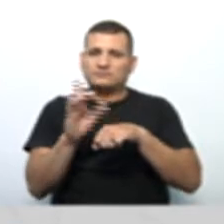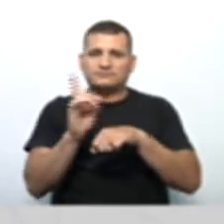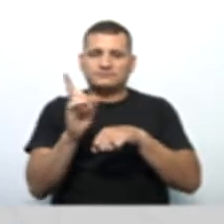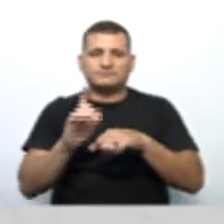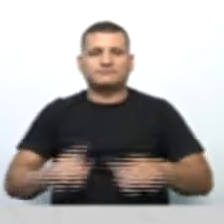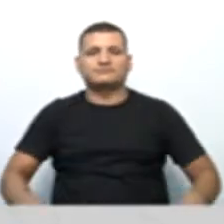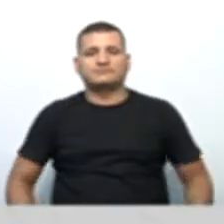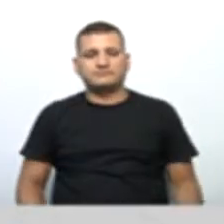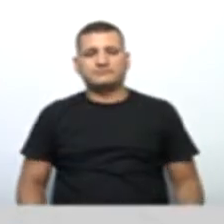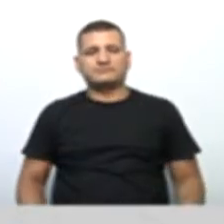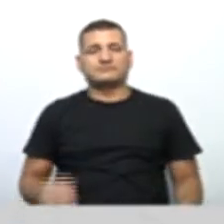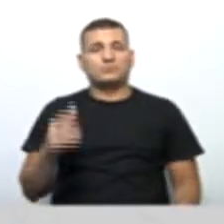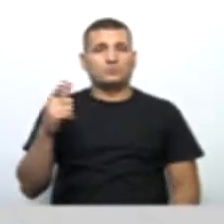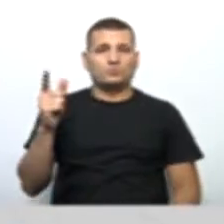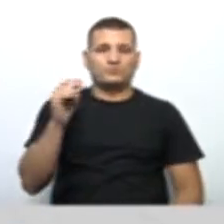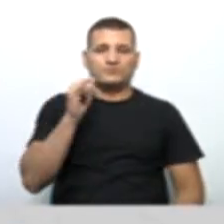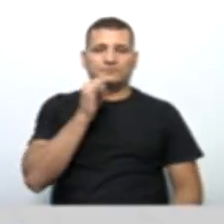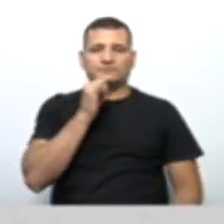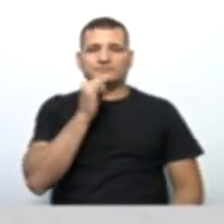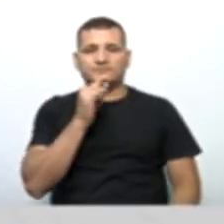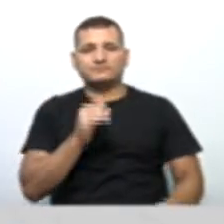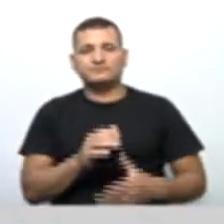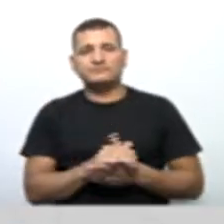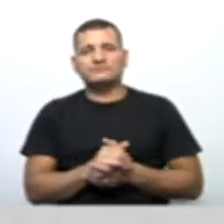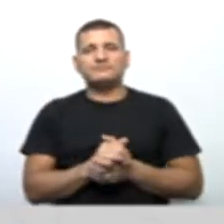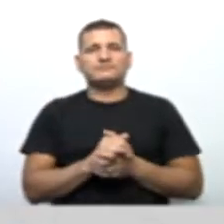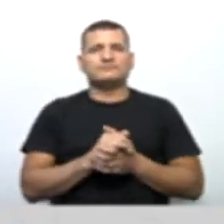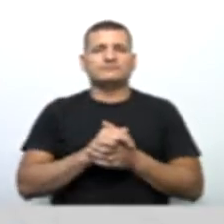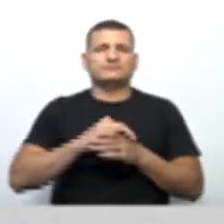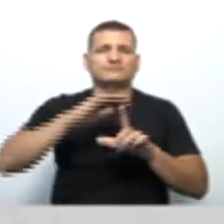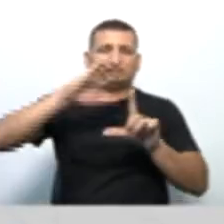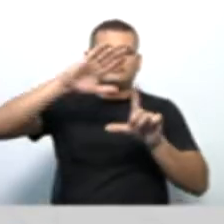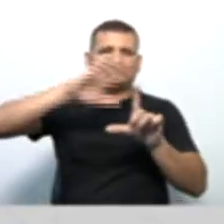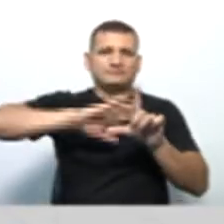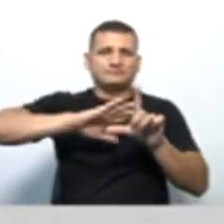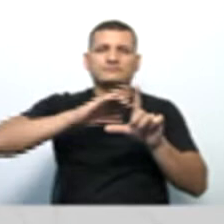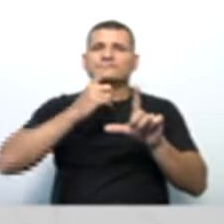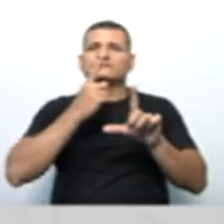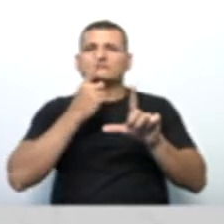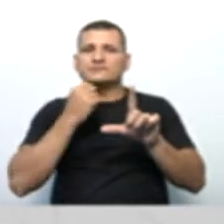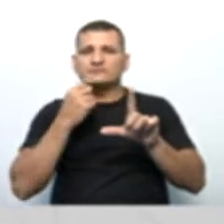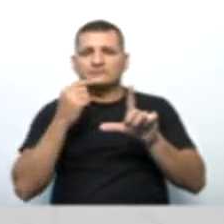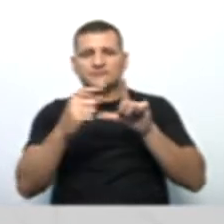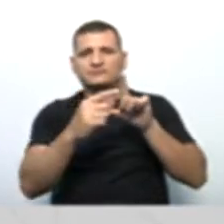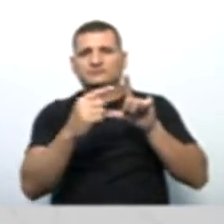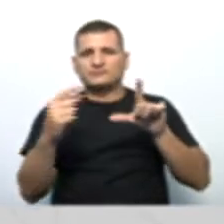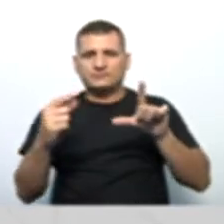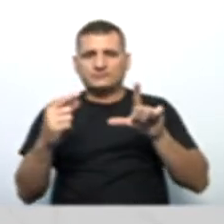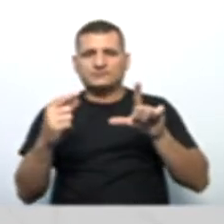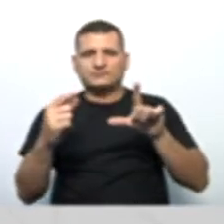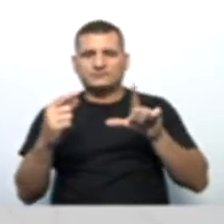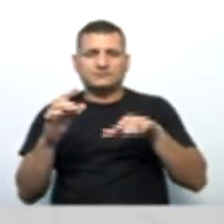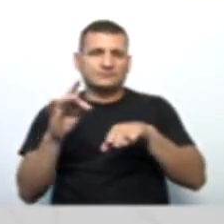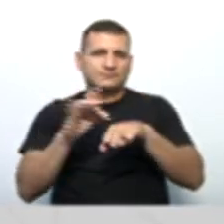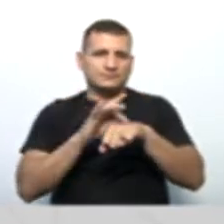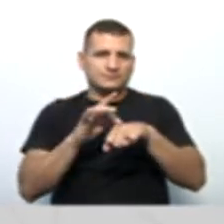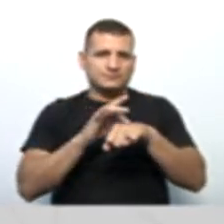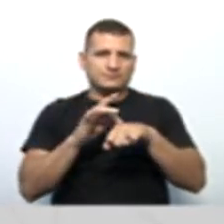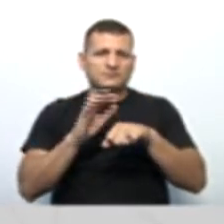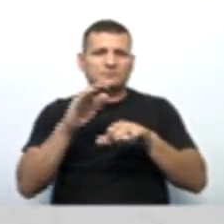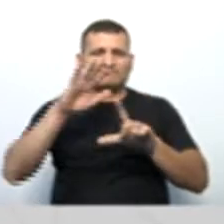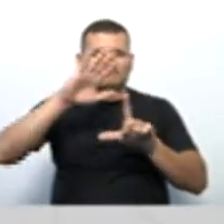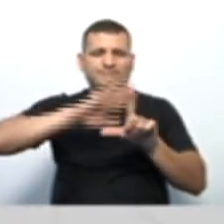outro exemplo aqui o texto preto no fundo vermelho esse fundo vermelho ele causa cansaço na visão tá